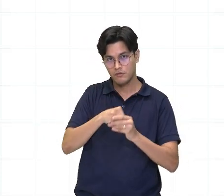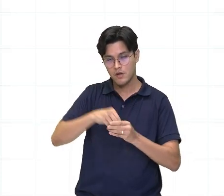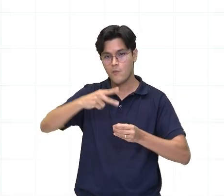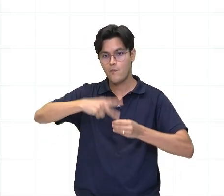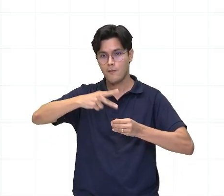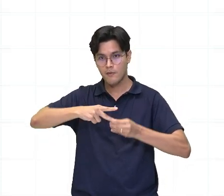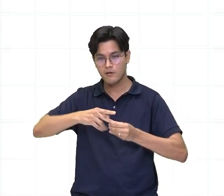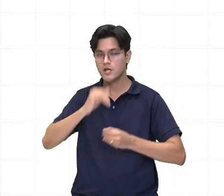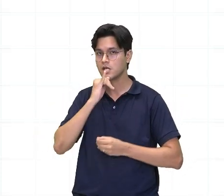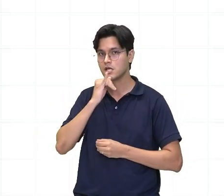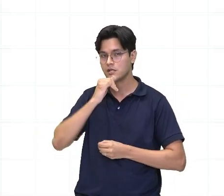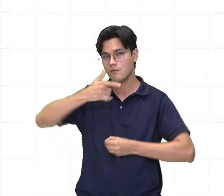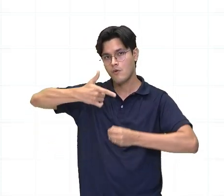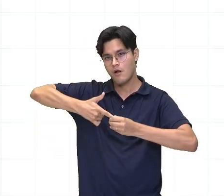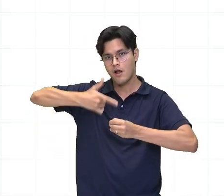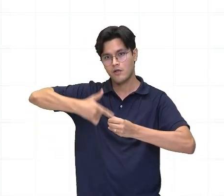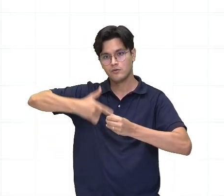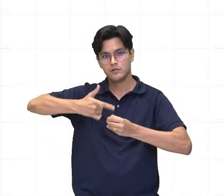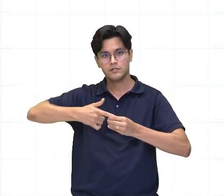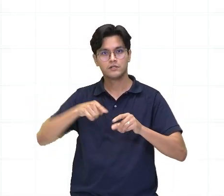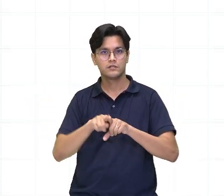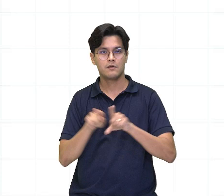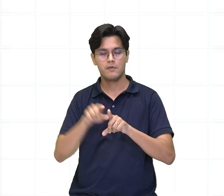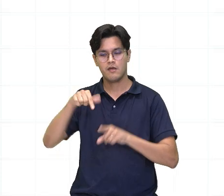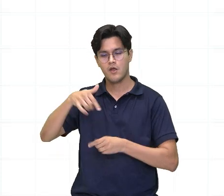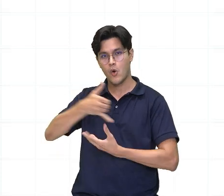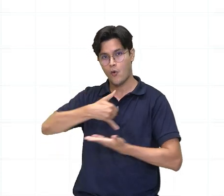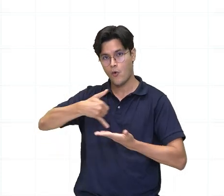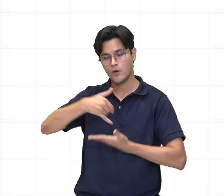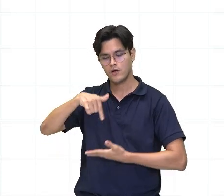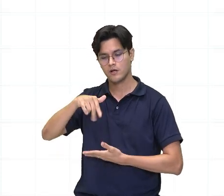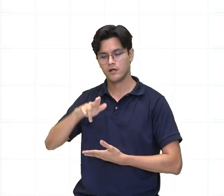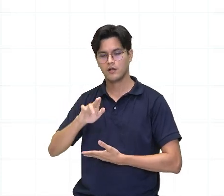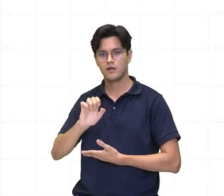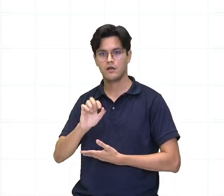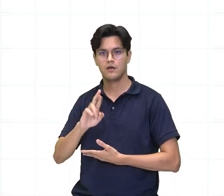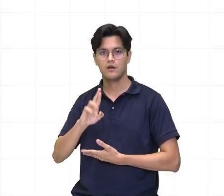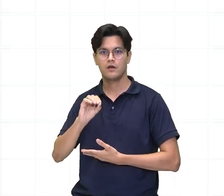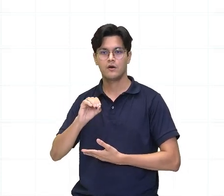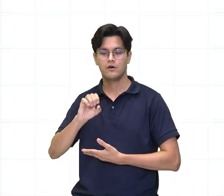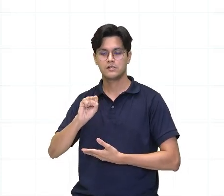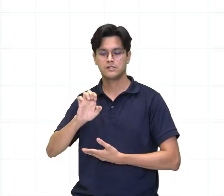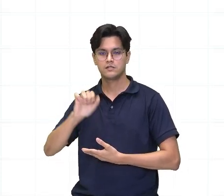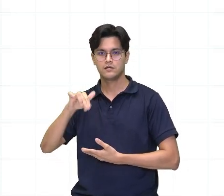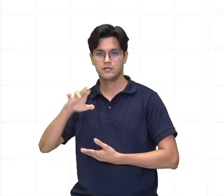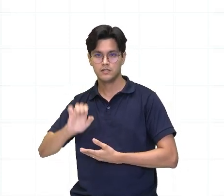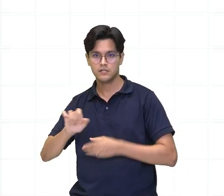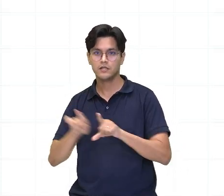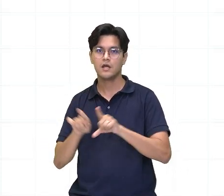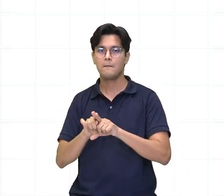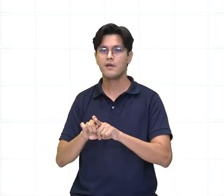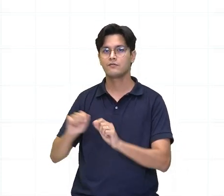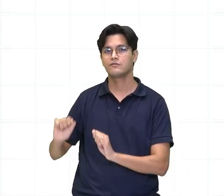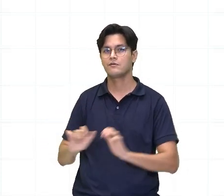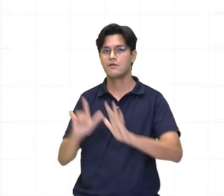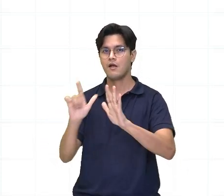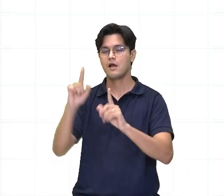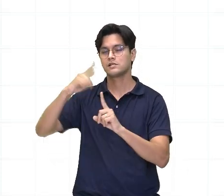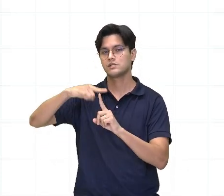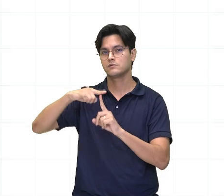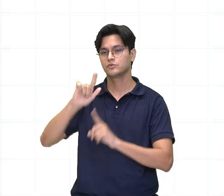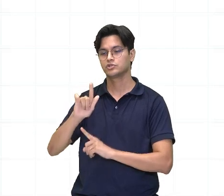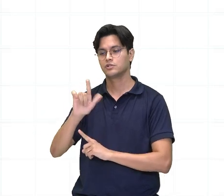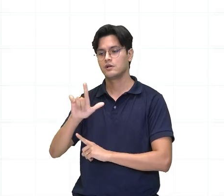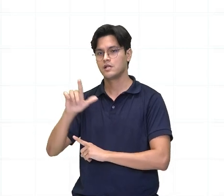o gás liquefeito de petróleo, que é o gás que nós utilizamos, né, o nosso gás de cozinha,